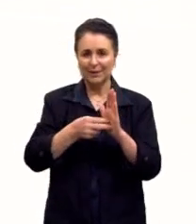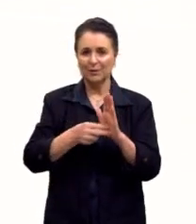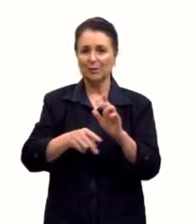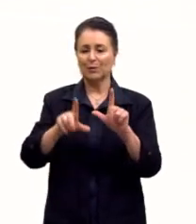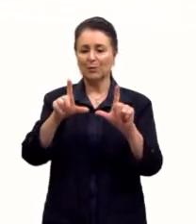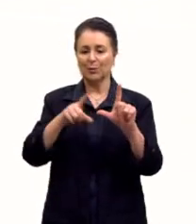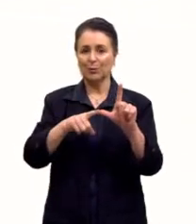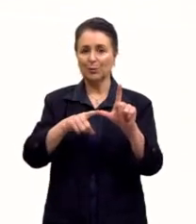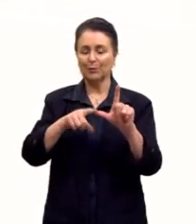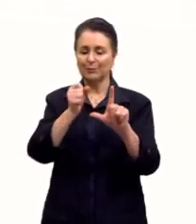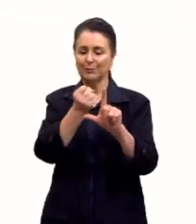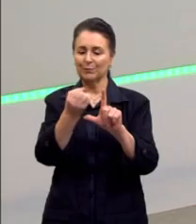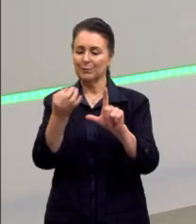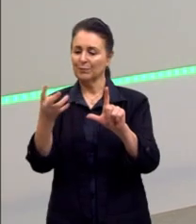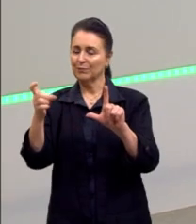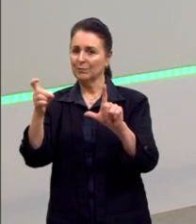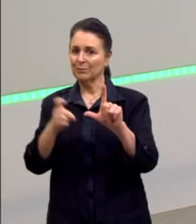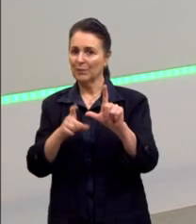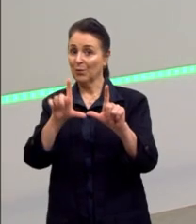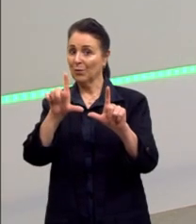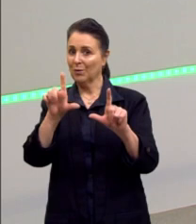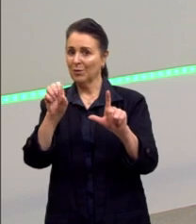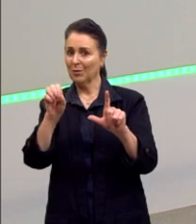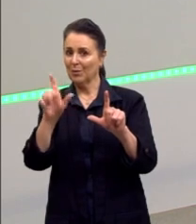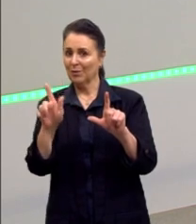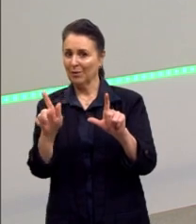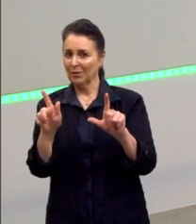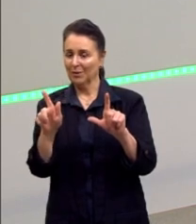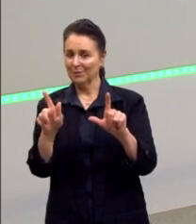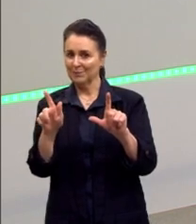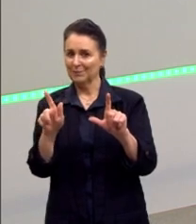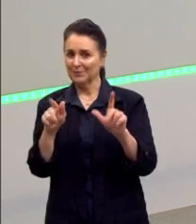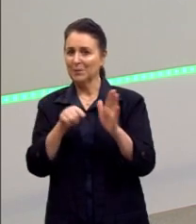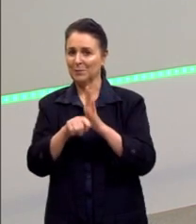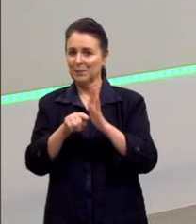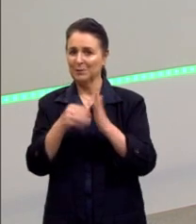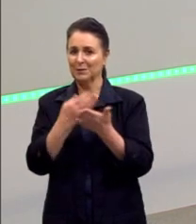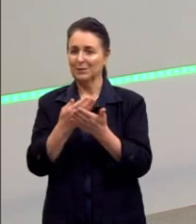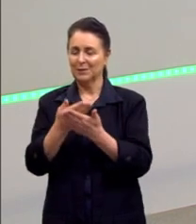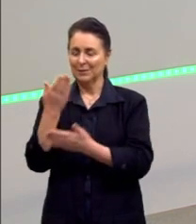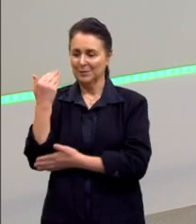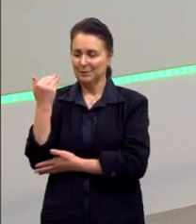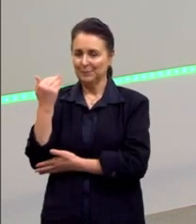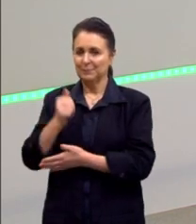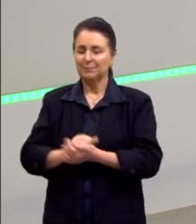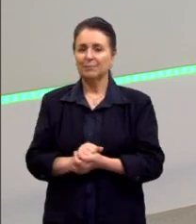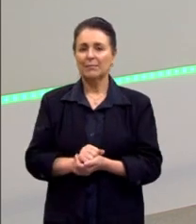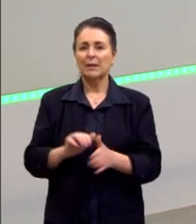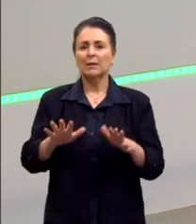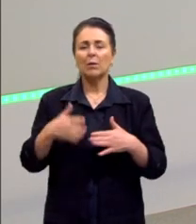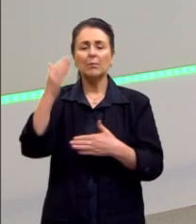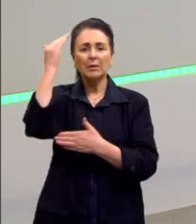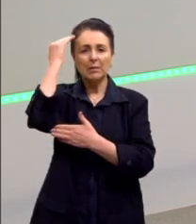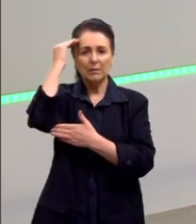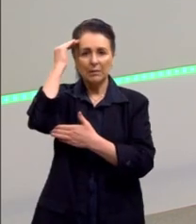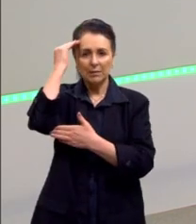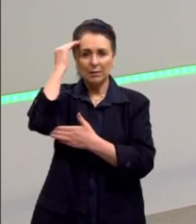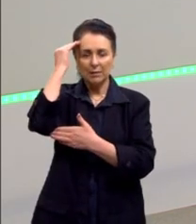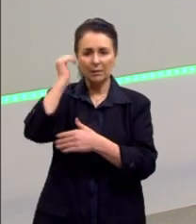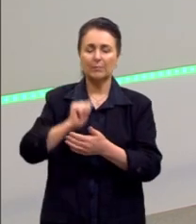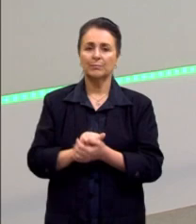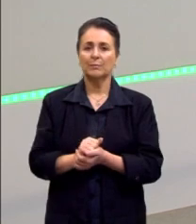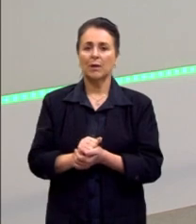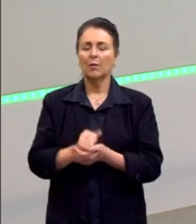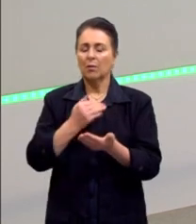logaritmos né O que que significa aquele log que nós vimos na última questão então para a gente entender né